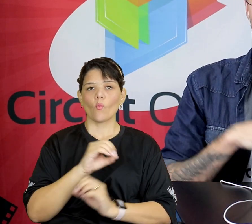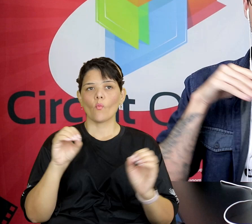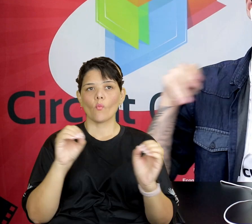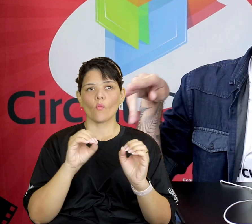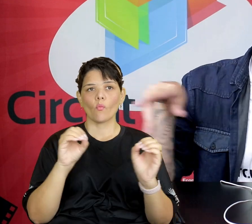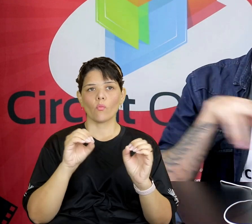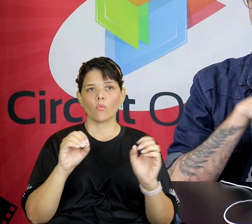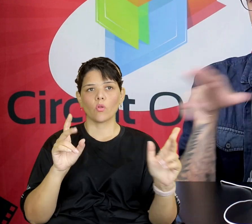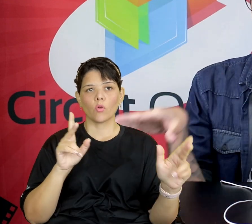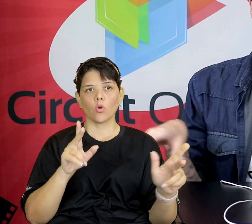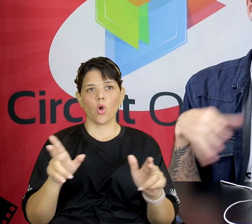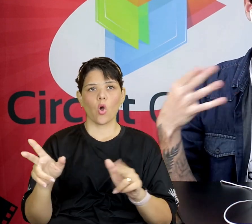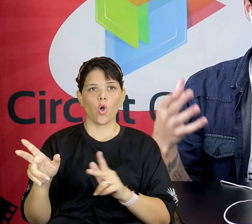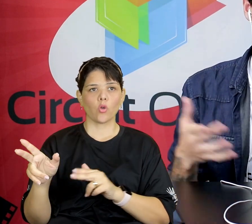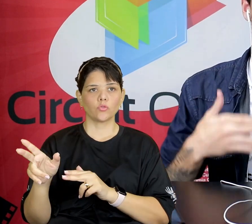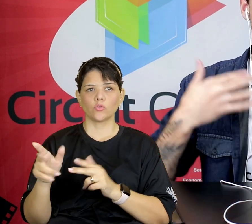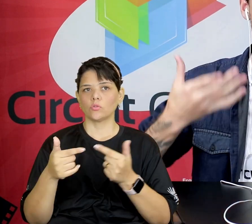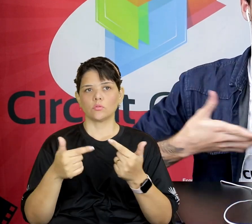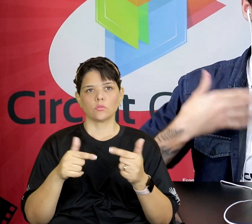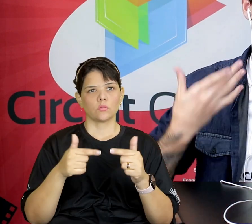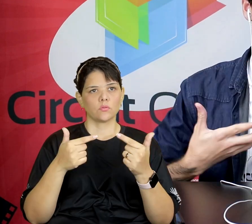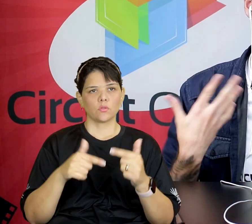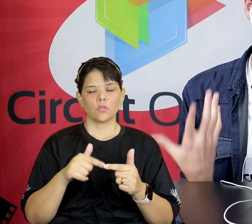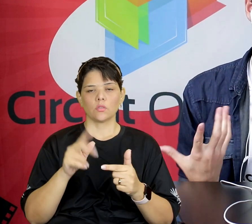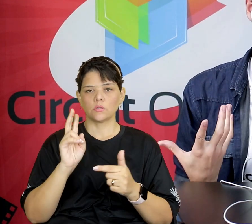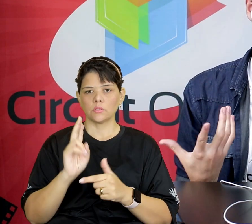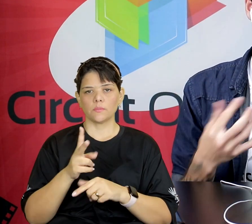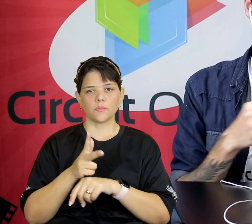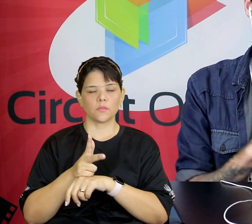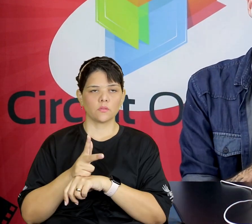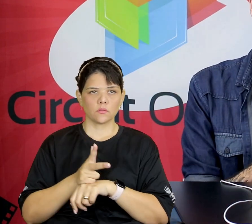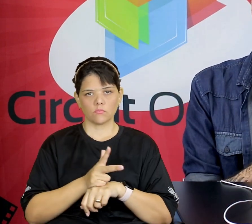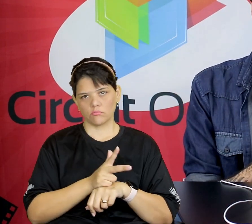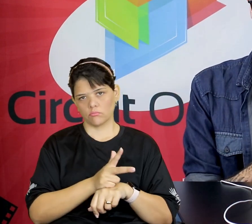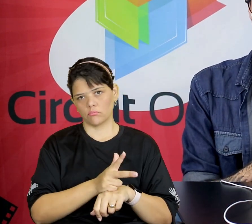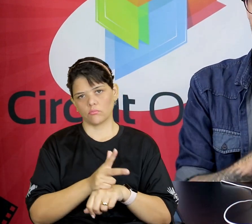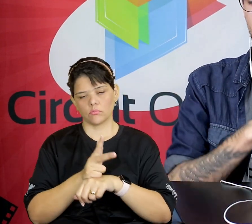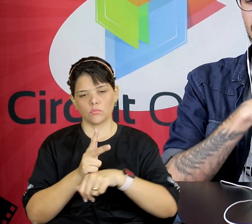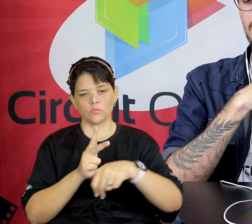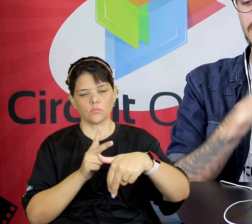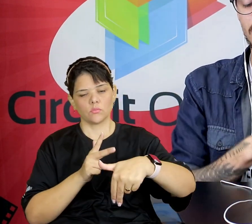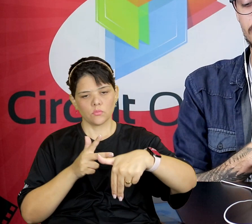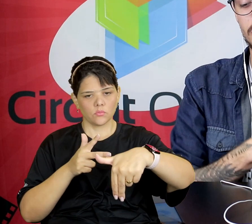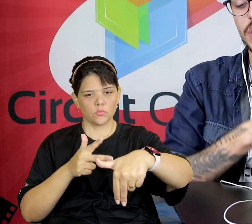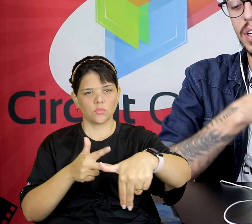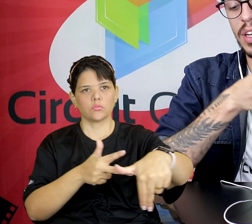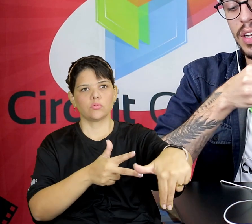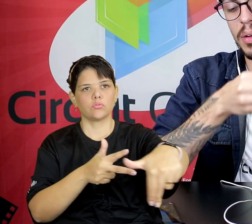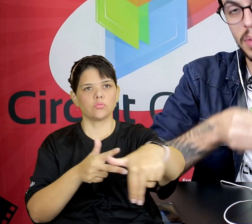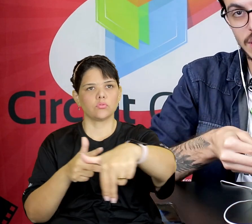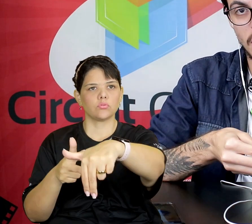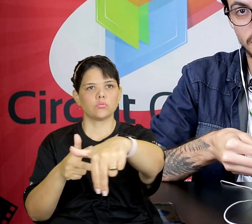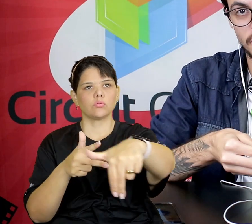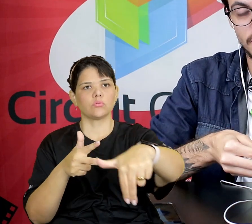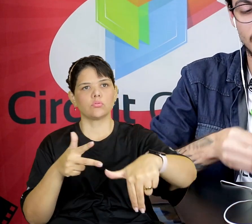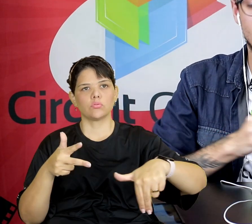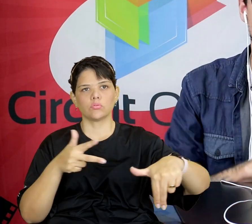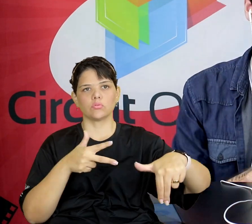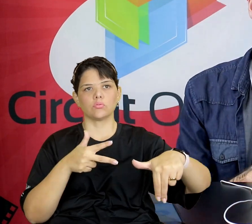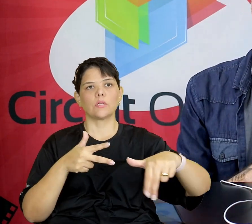uma câmera andando o tempo inteiro com os personagens e tal, então a gente tem mais essa ansiedade. A gente tem um filme mais